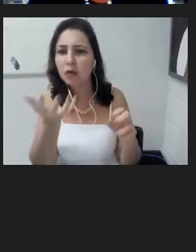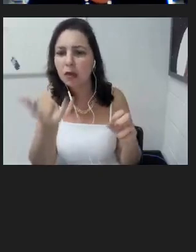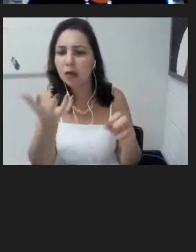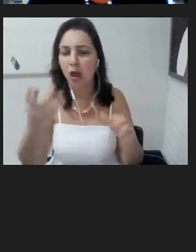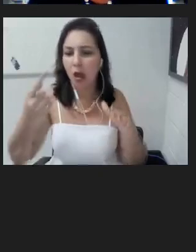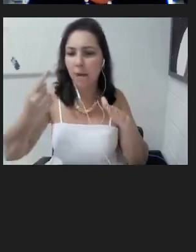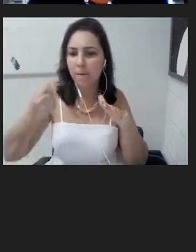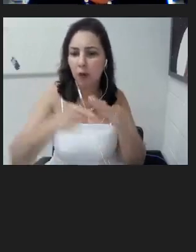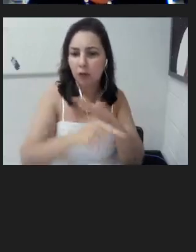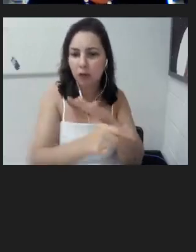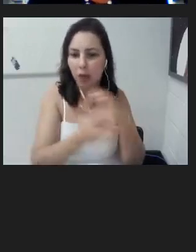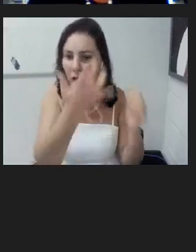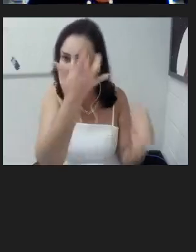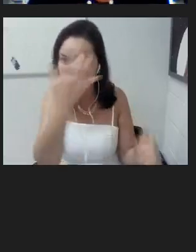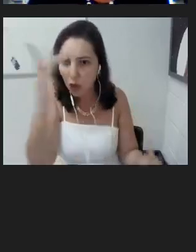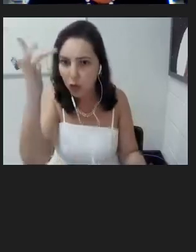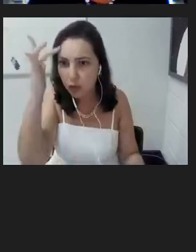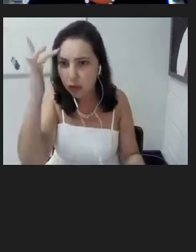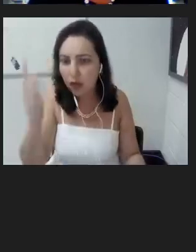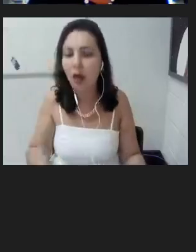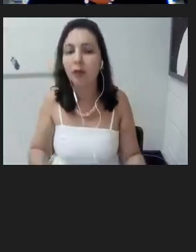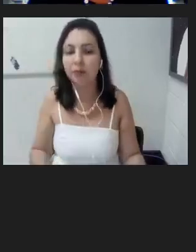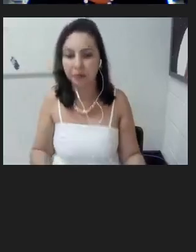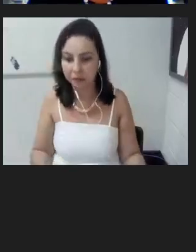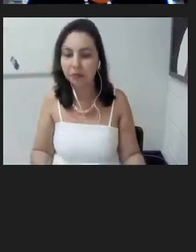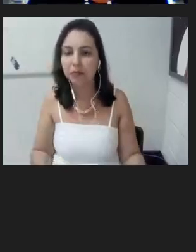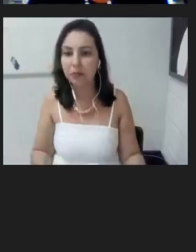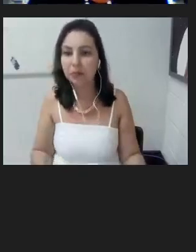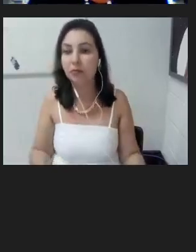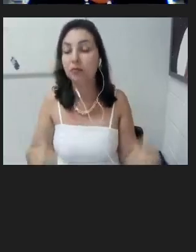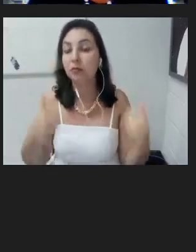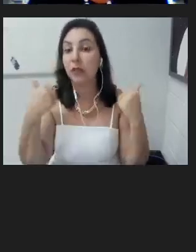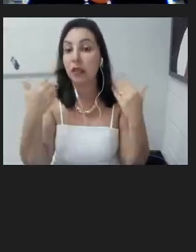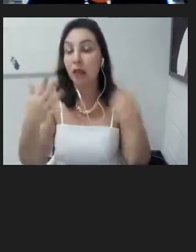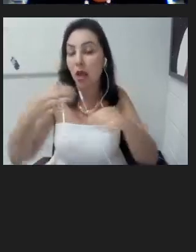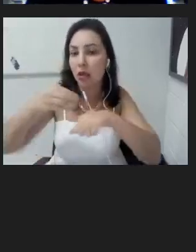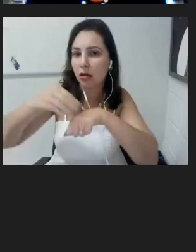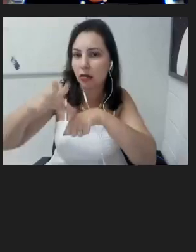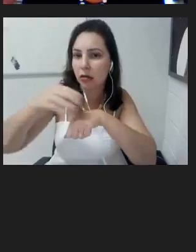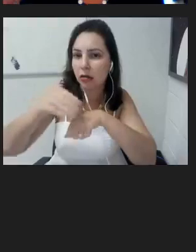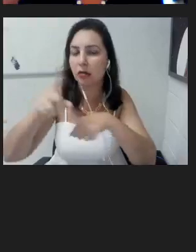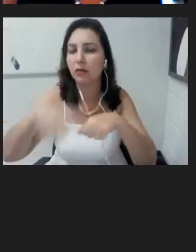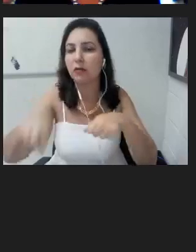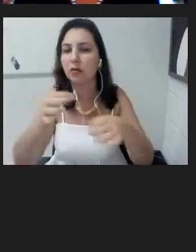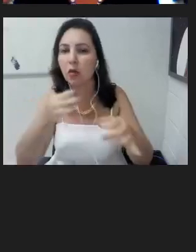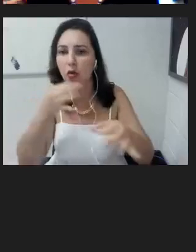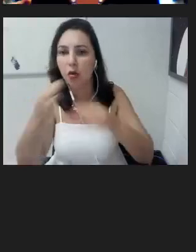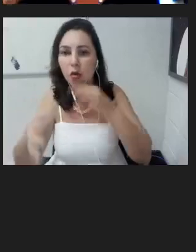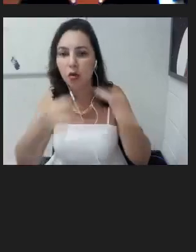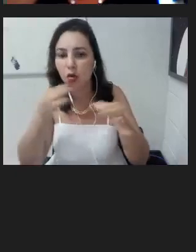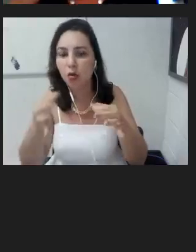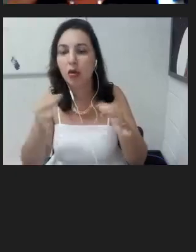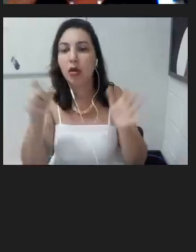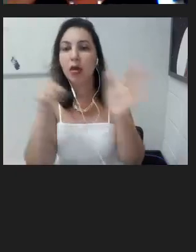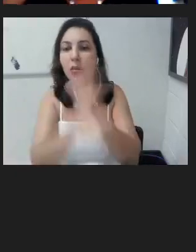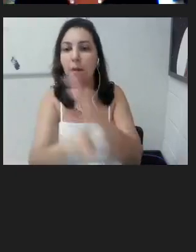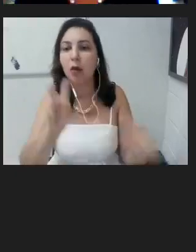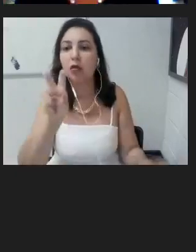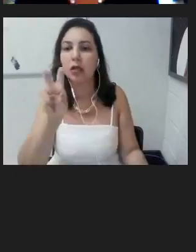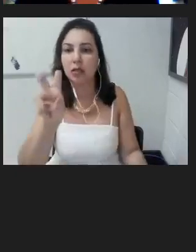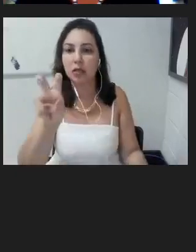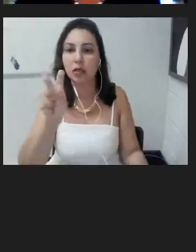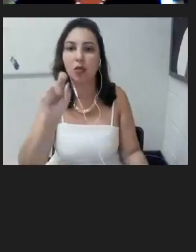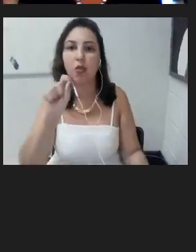à saúde mental? Que aí vem a sugestão. E a pergunta 5 é aquela